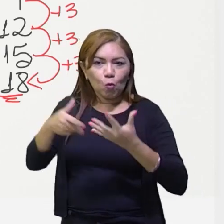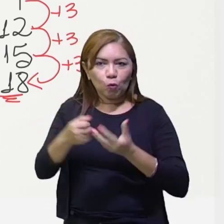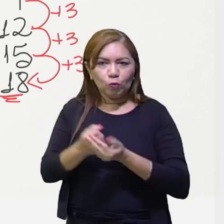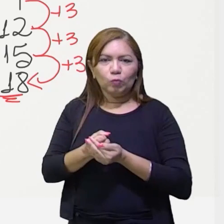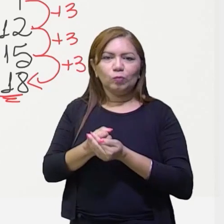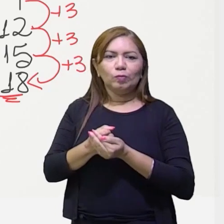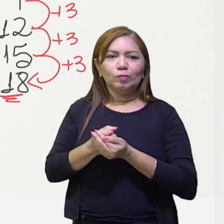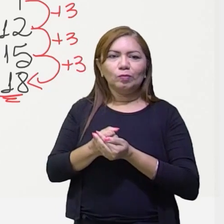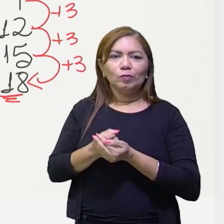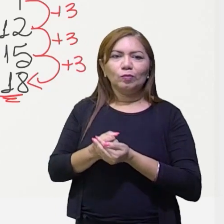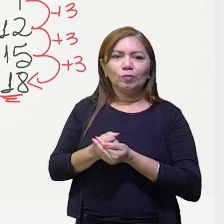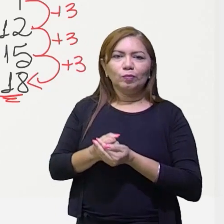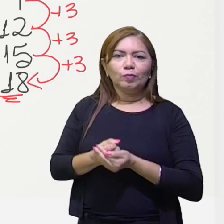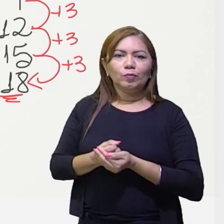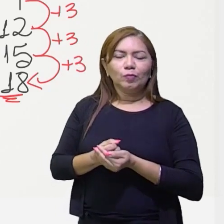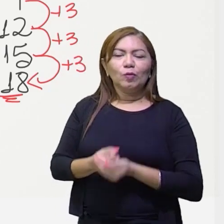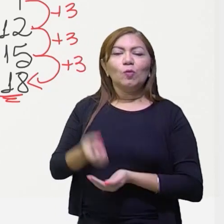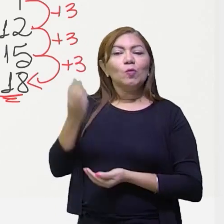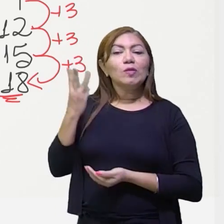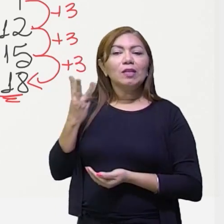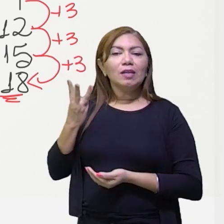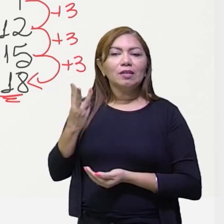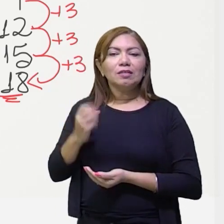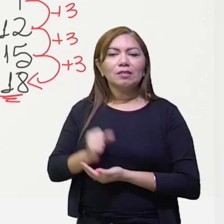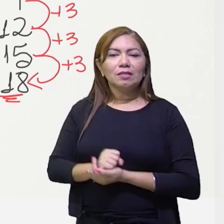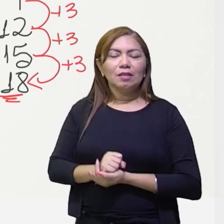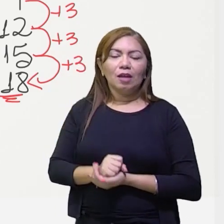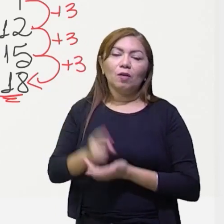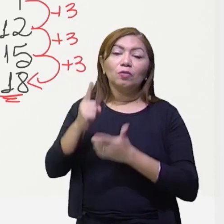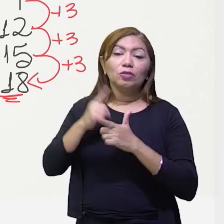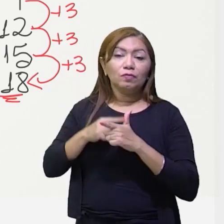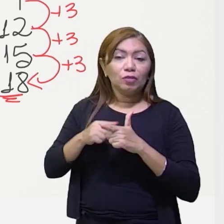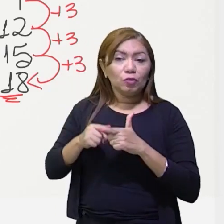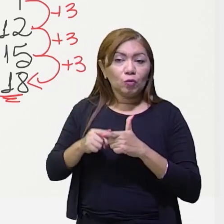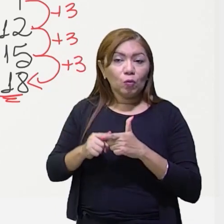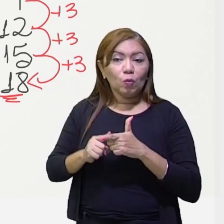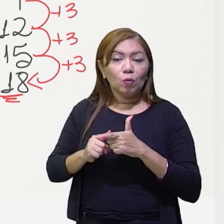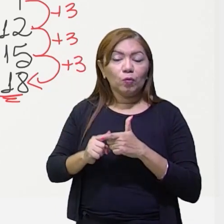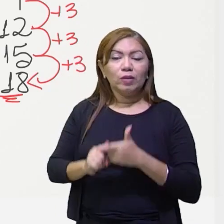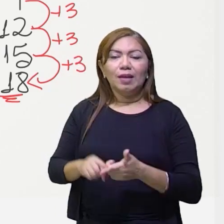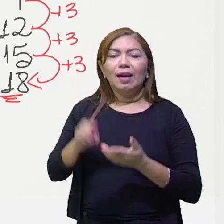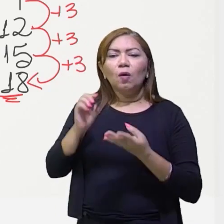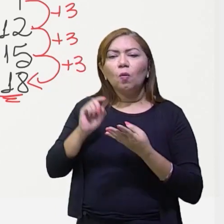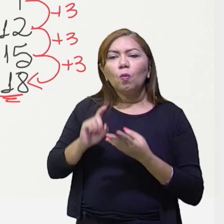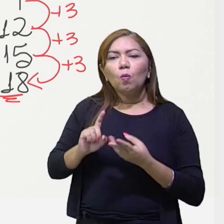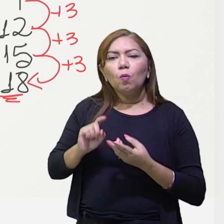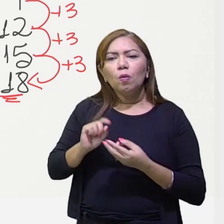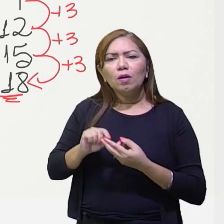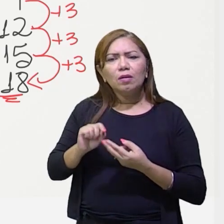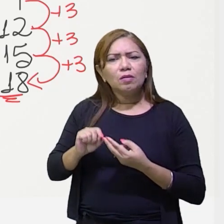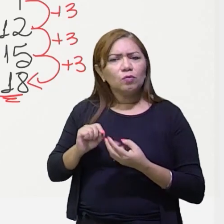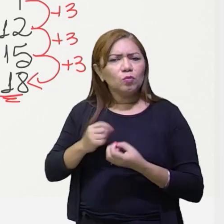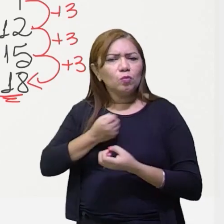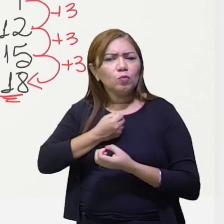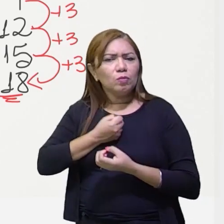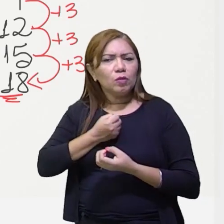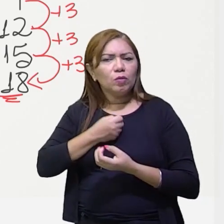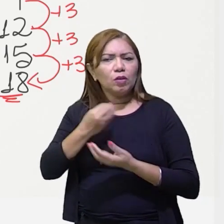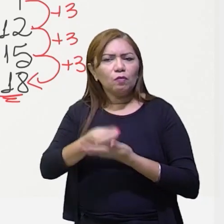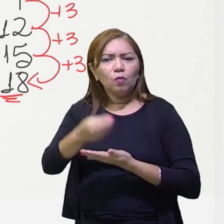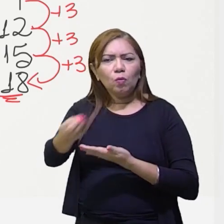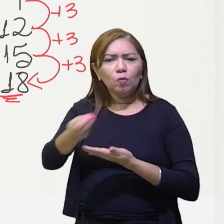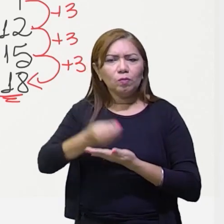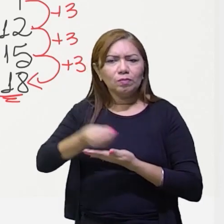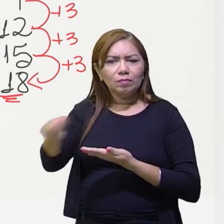todo. O 3 é o nosso quê? Divisor. O que é o divisor, professor? É o número pelo qual eu